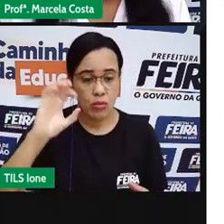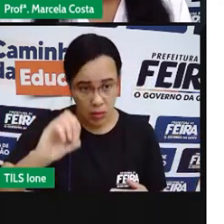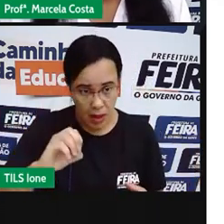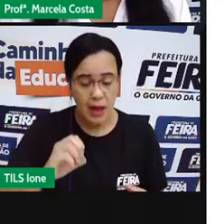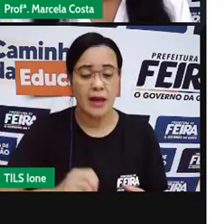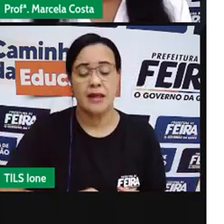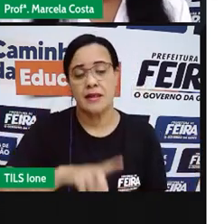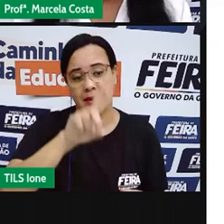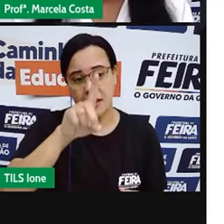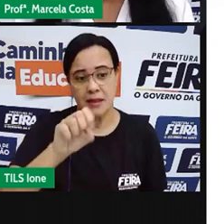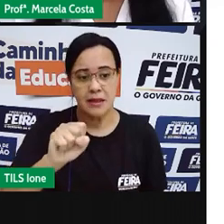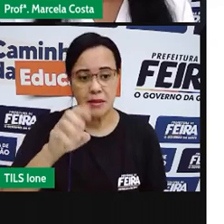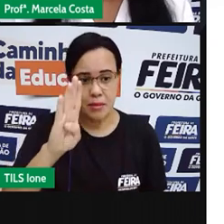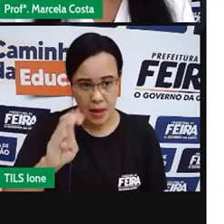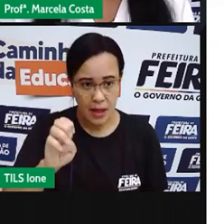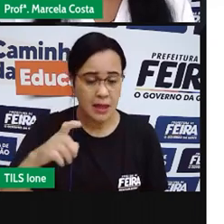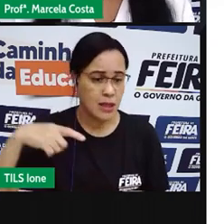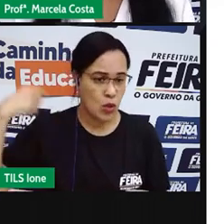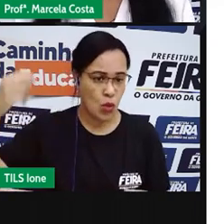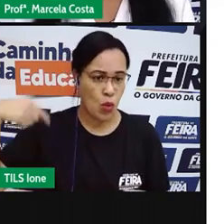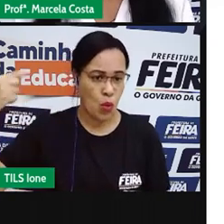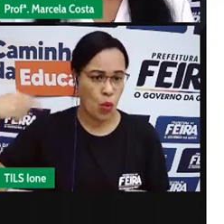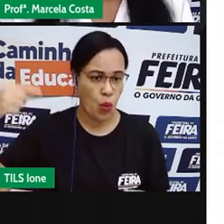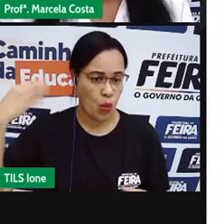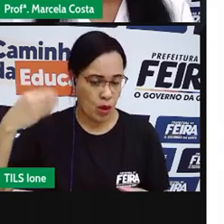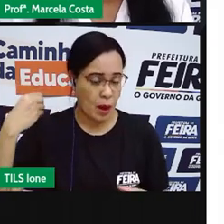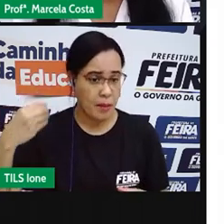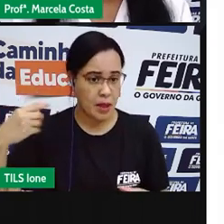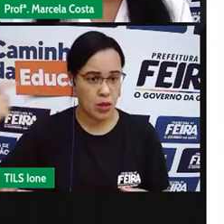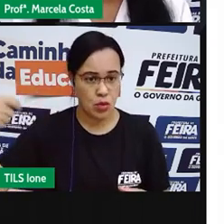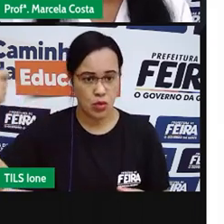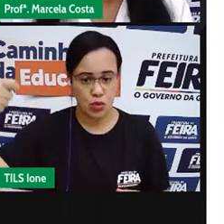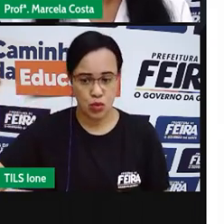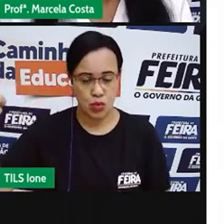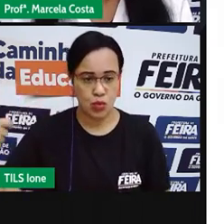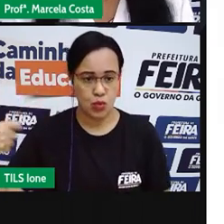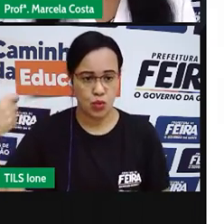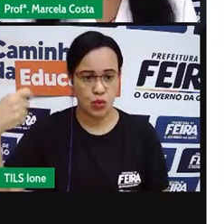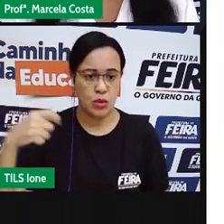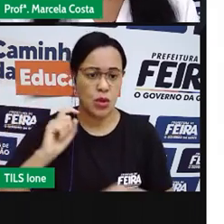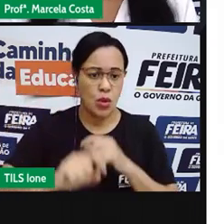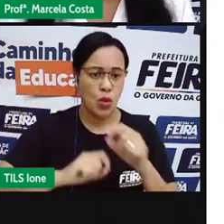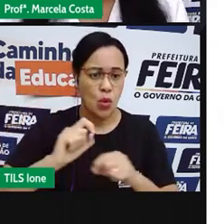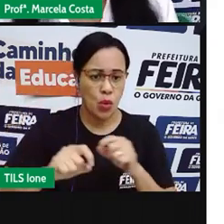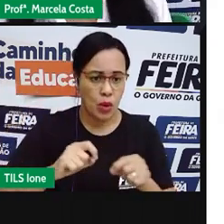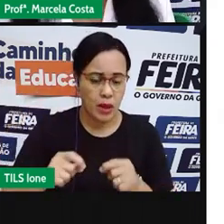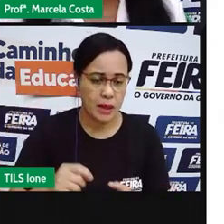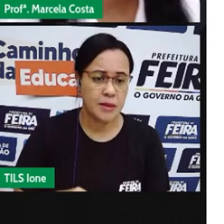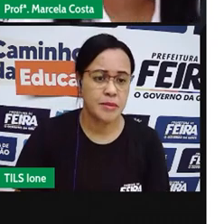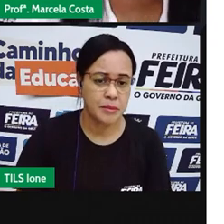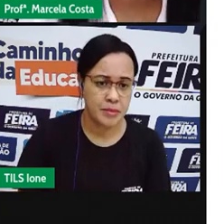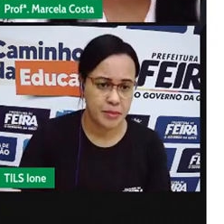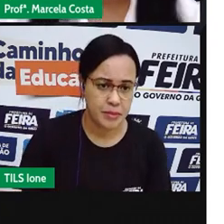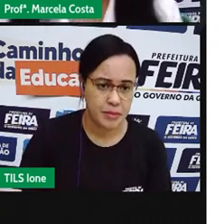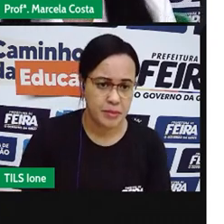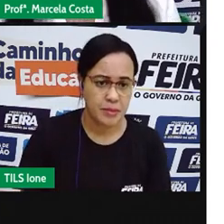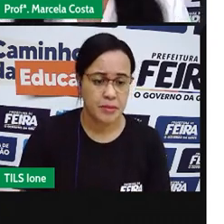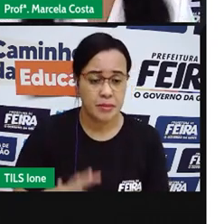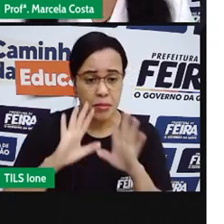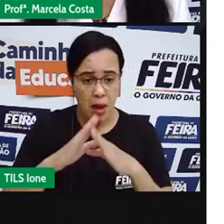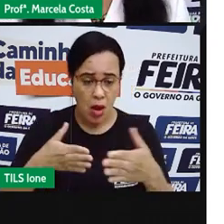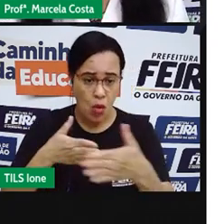muito. Um secador de cabelo produz 90 decibéis. E olha o que eu disse para vocês, que o limite,